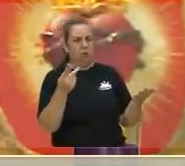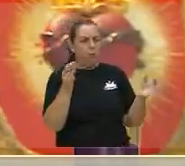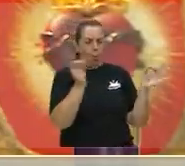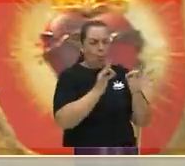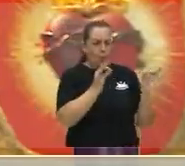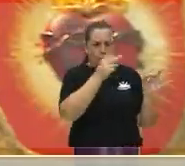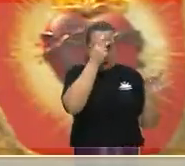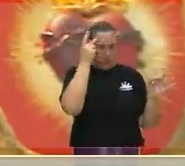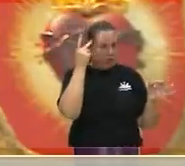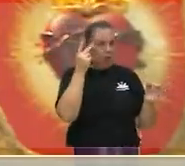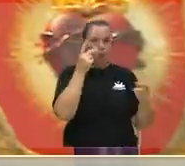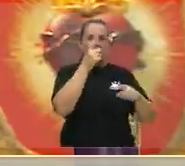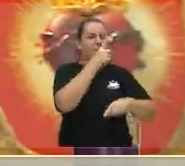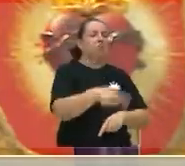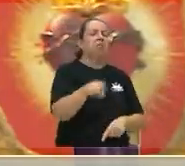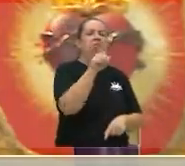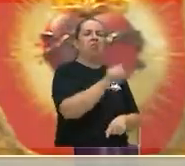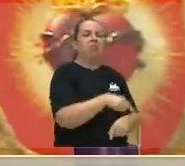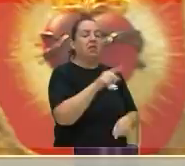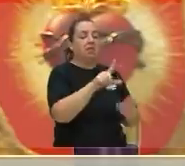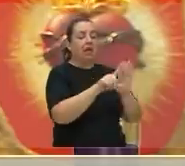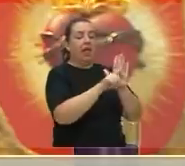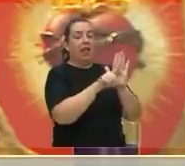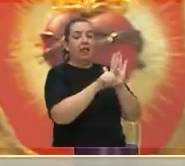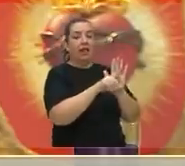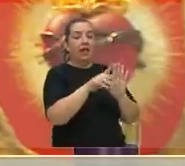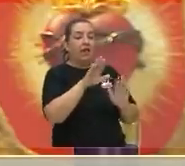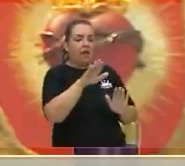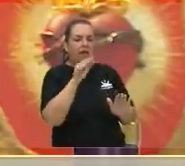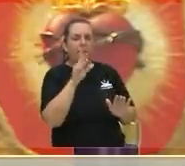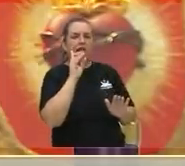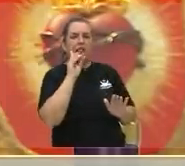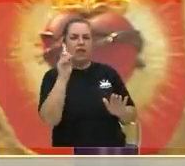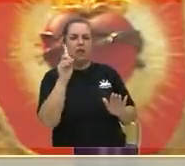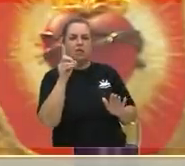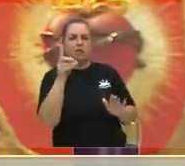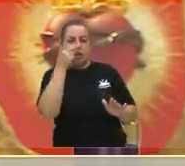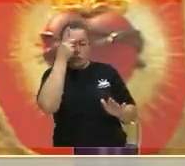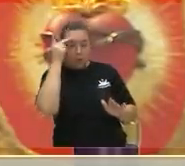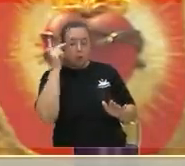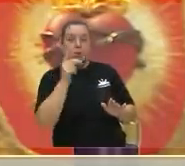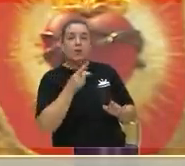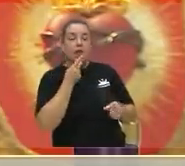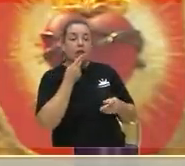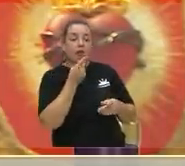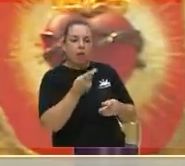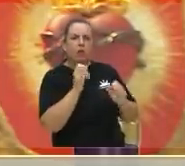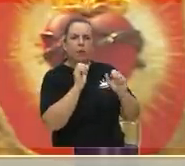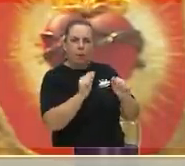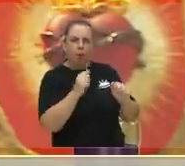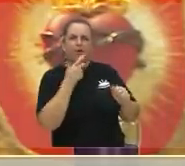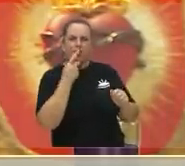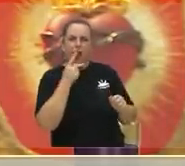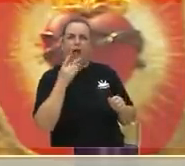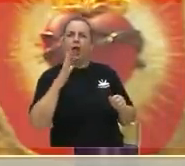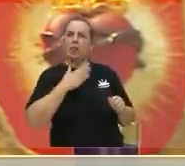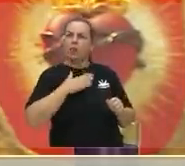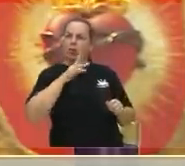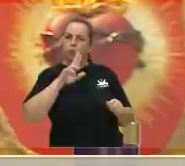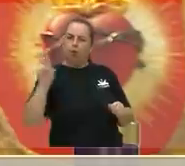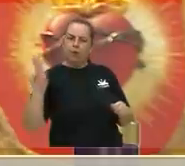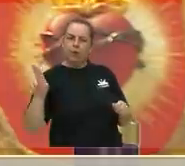anular a escritura se a lei chama deuses as pessoas as quais se dirigiu a palavra de deus